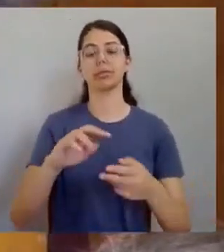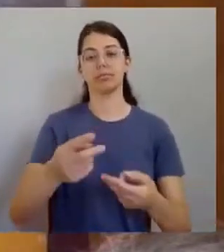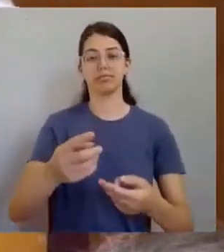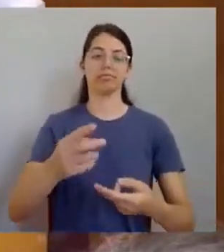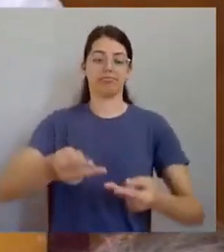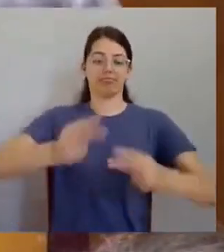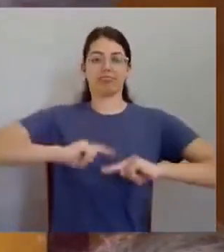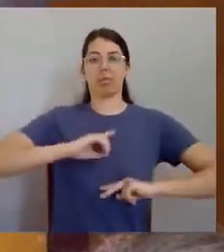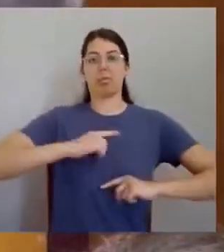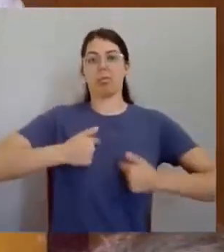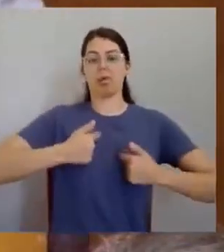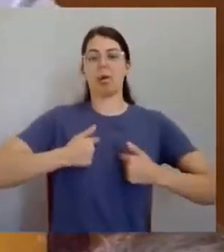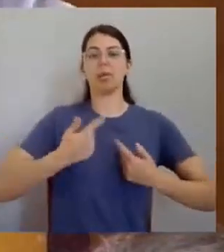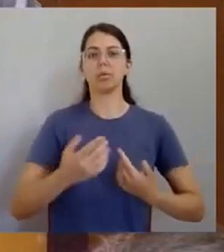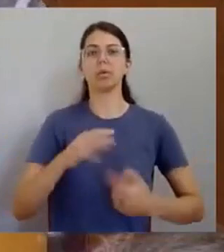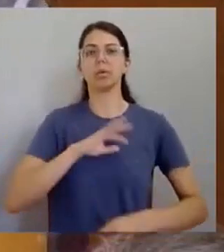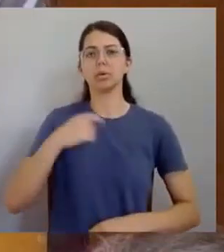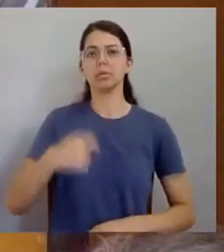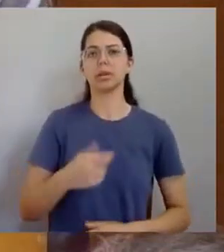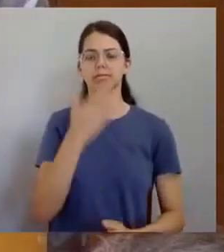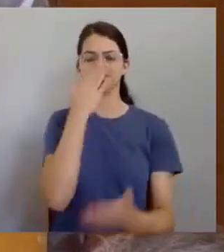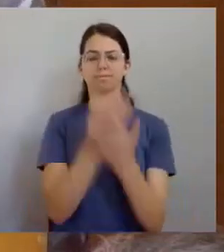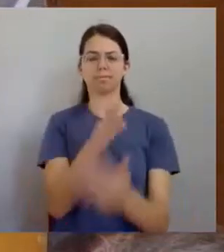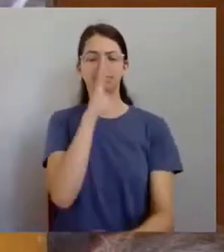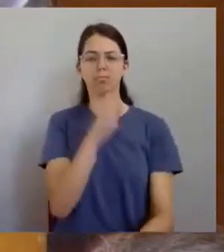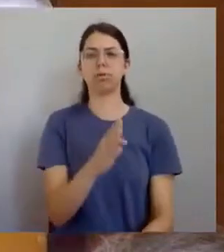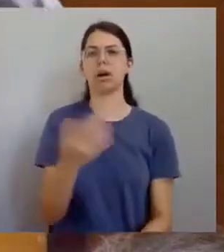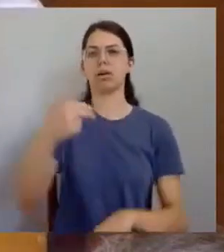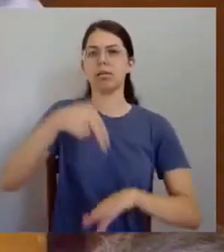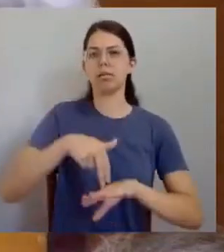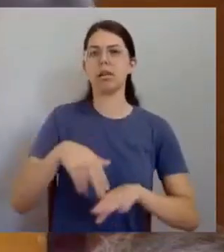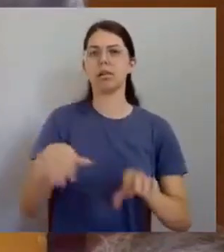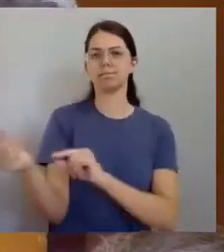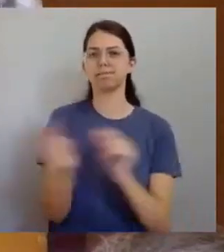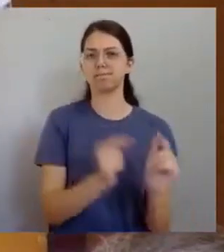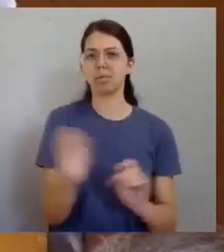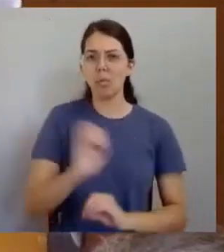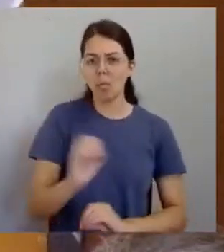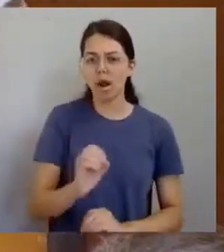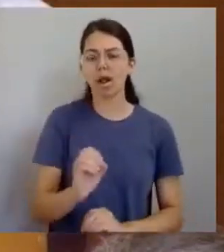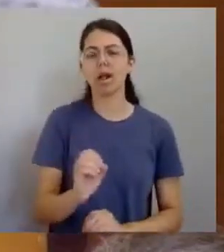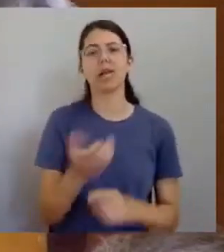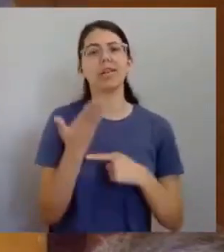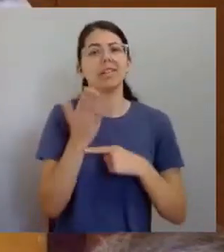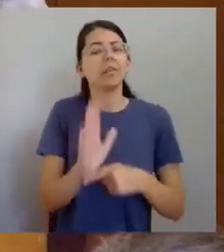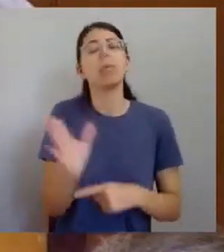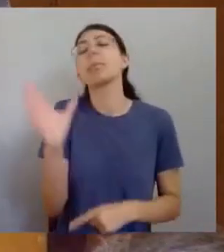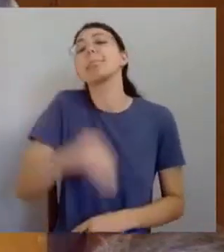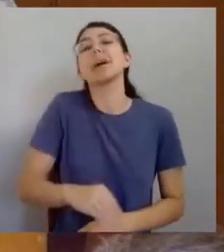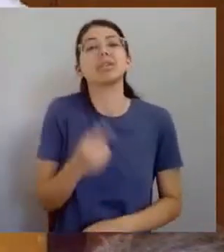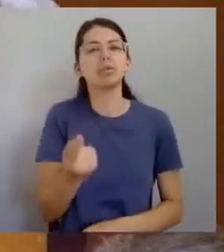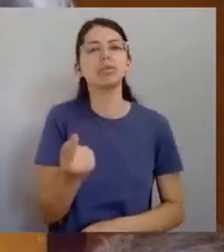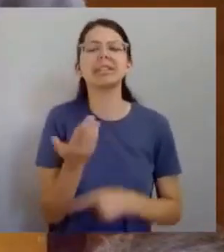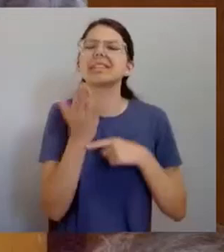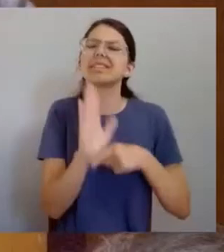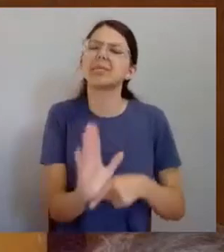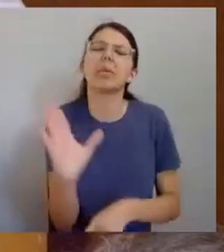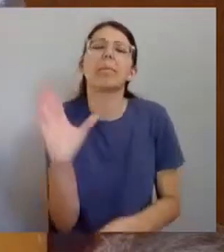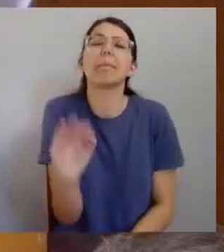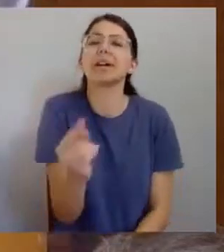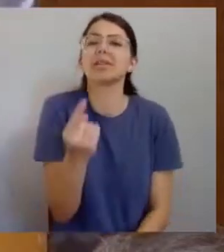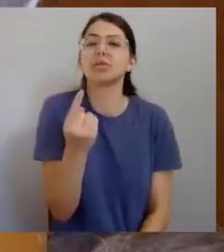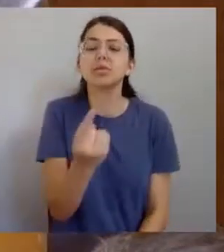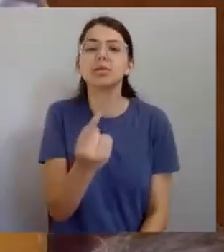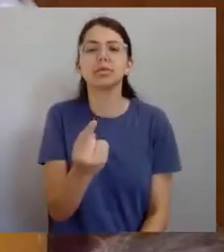a hombridade, a frontalidade de estar presente nesta discussão. É só mais um exemplo, é só mais um exemplo do